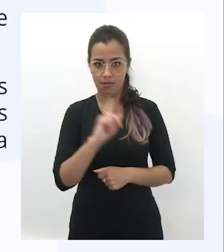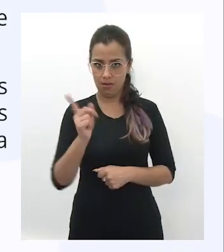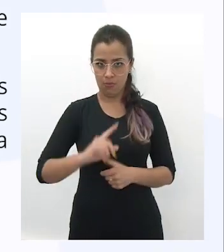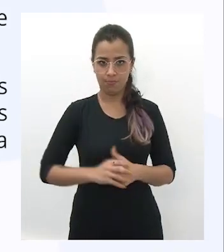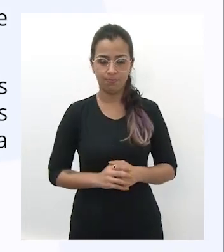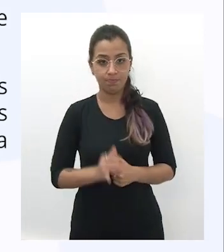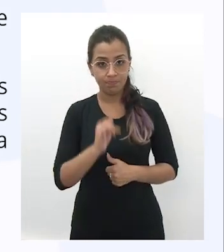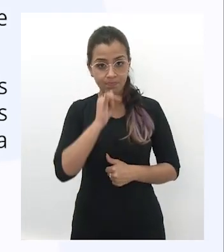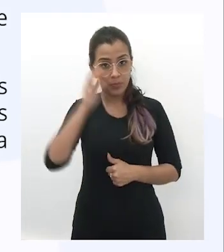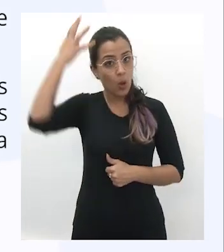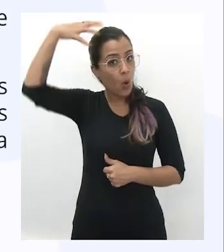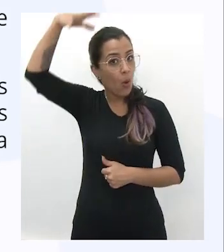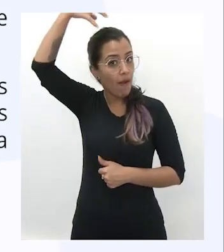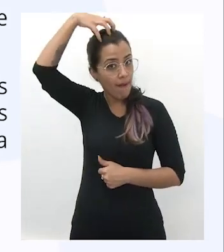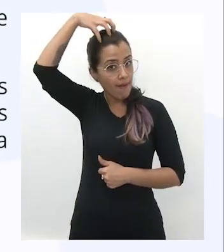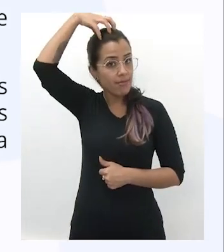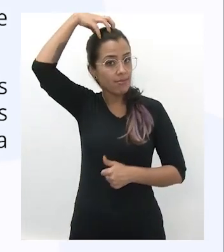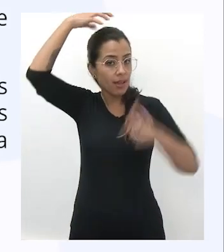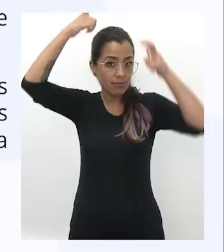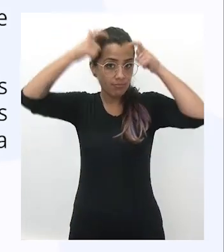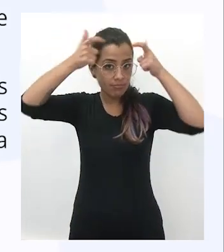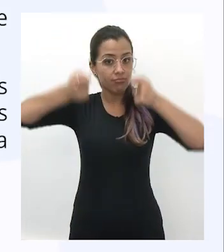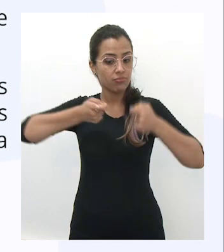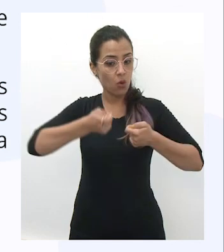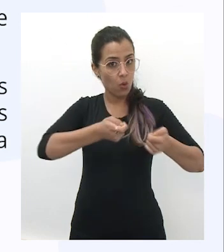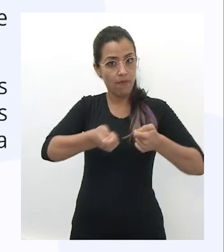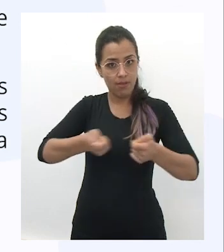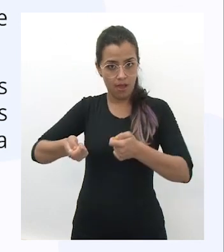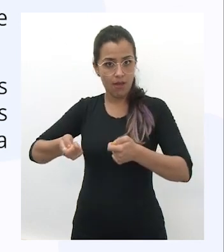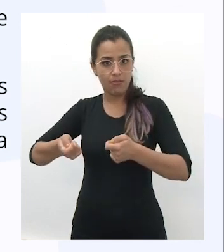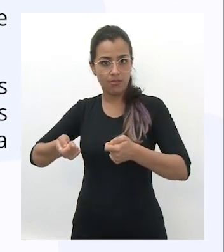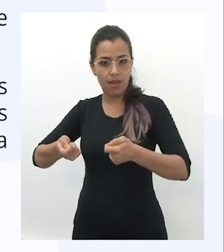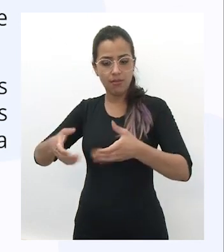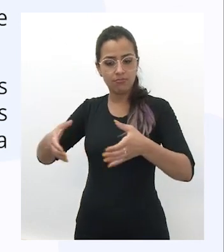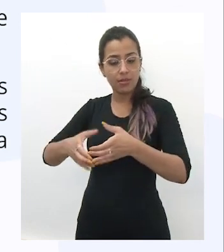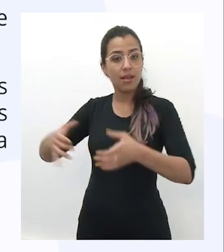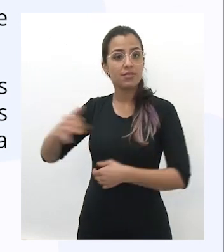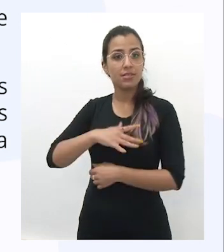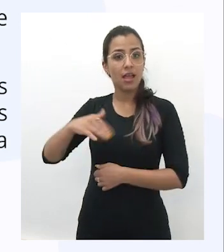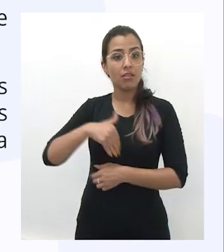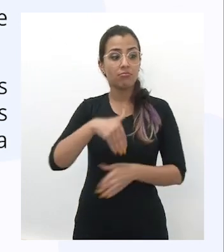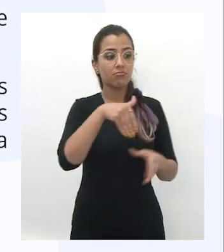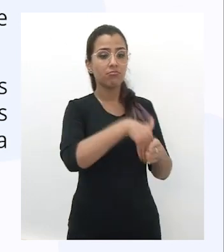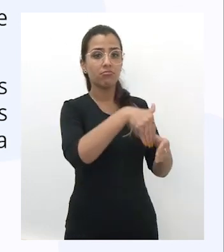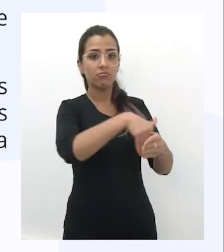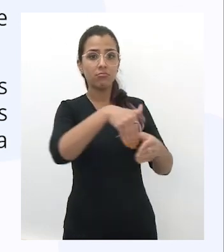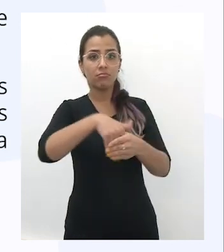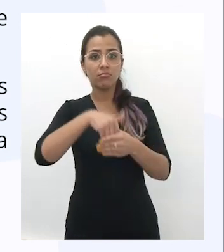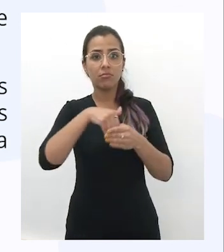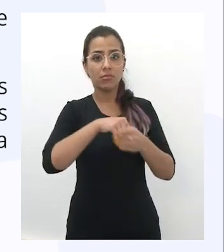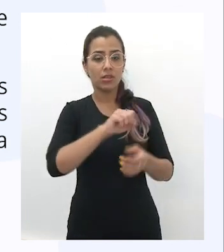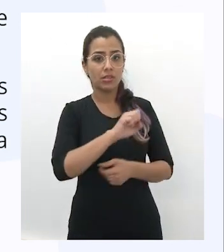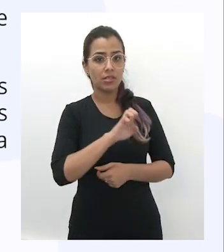Os reis que governavam a cidade eram escolhidos pelos senadores. Quem eram os senadores? Chefes de